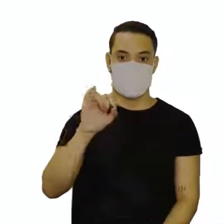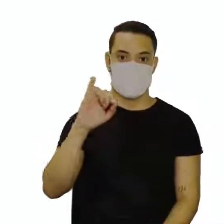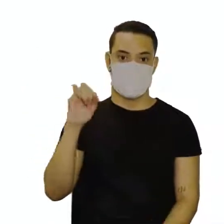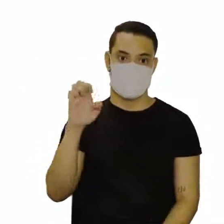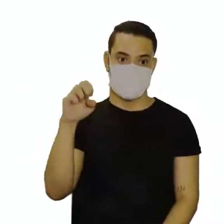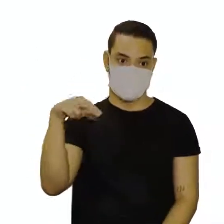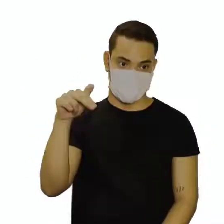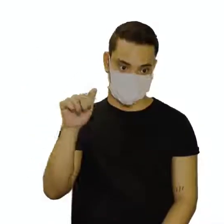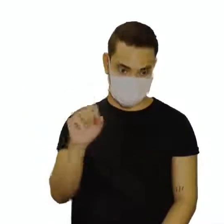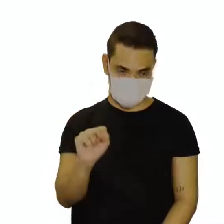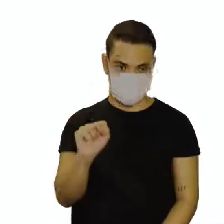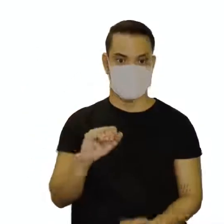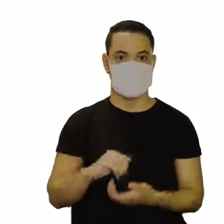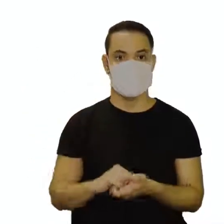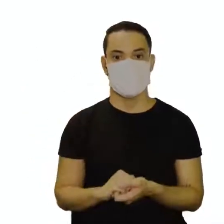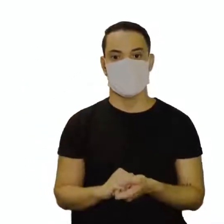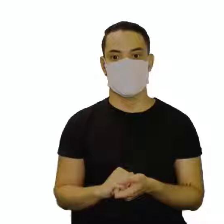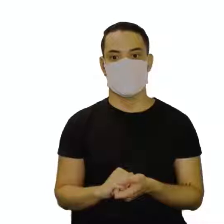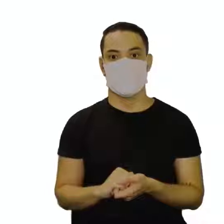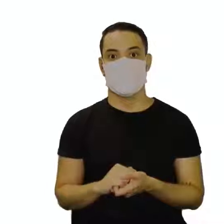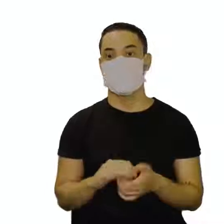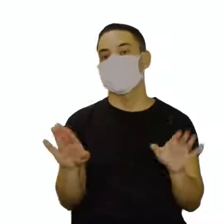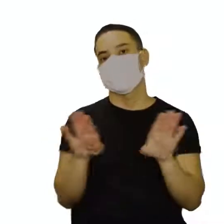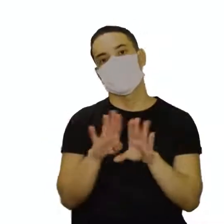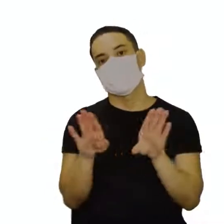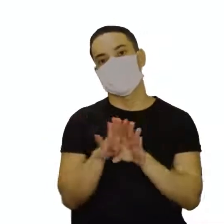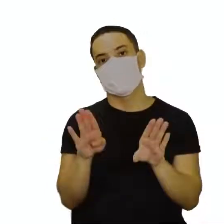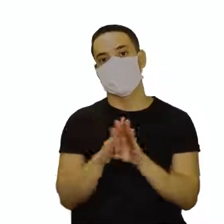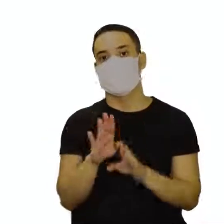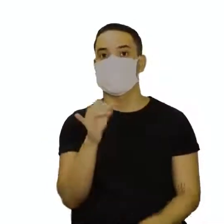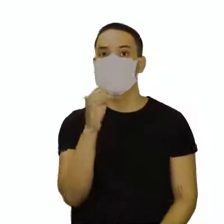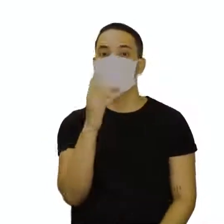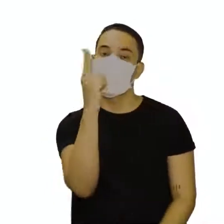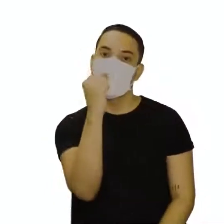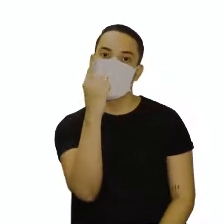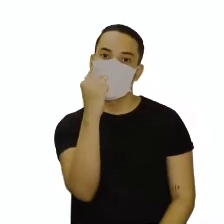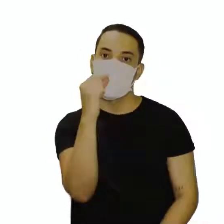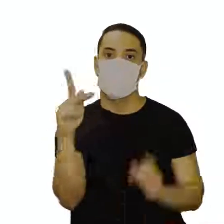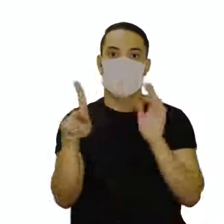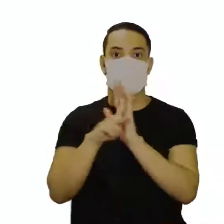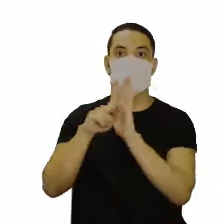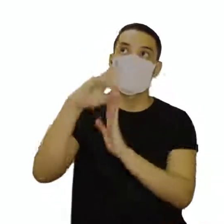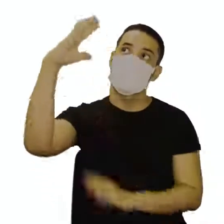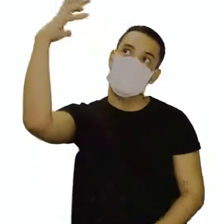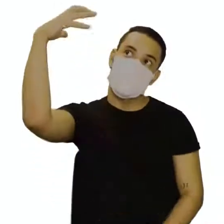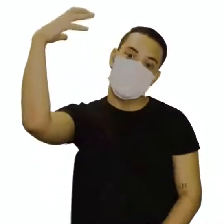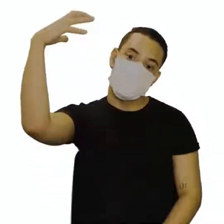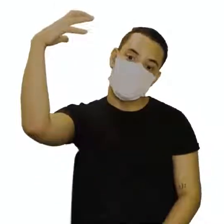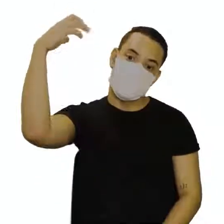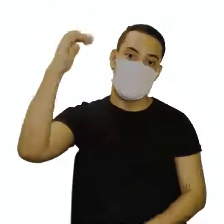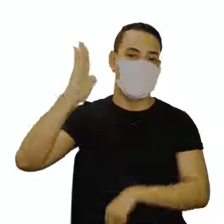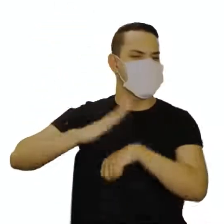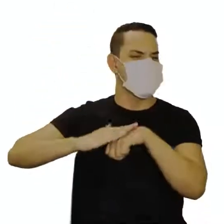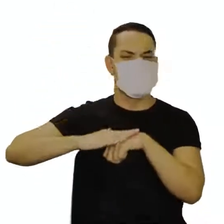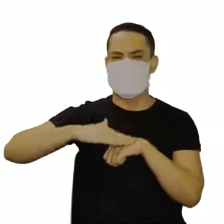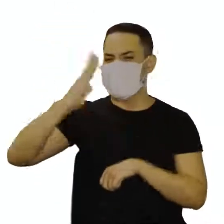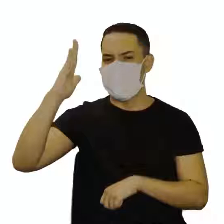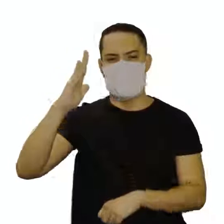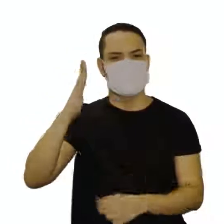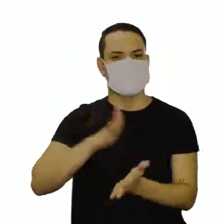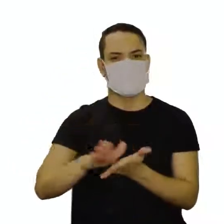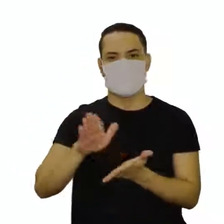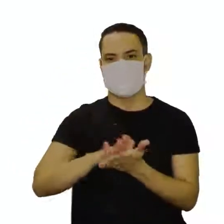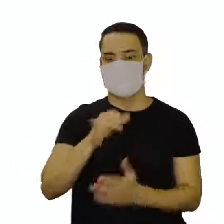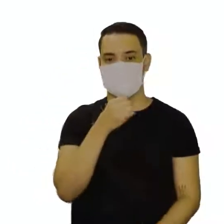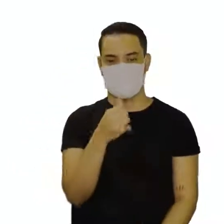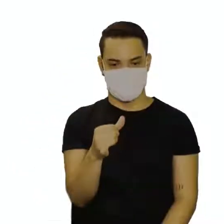lâmpada quente ainda. Esquentar água por meio dos chuveiros elétricos, que é o equipamento que mais gasta aí nas